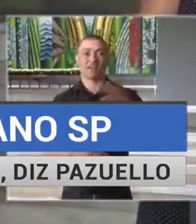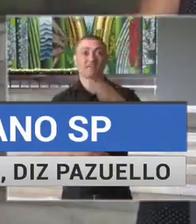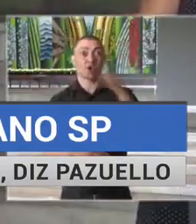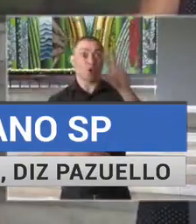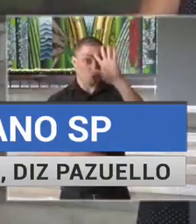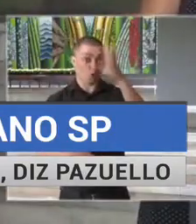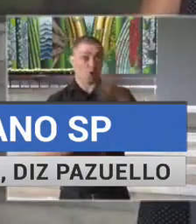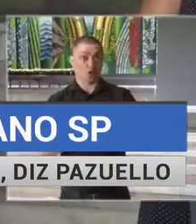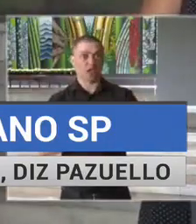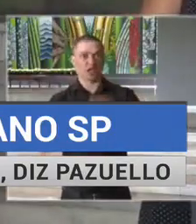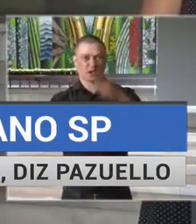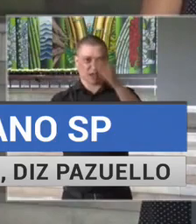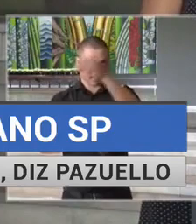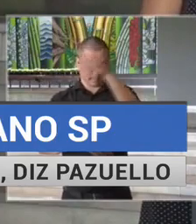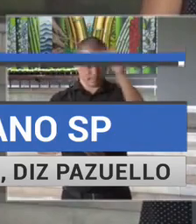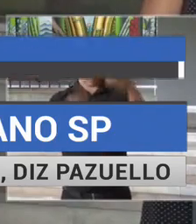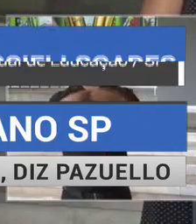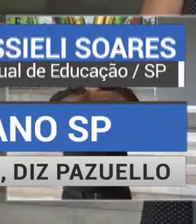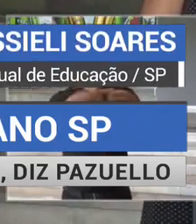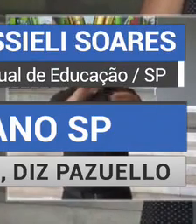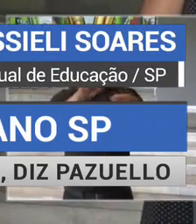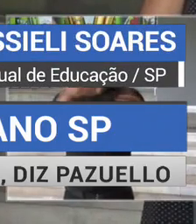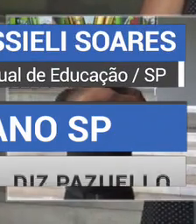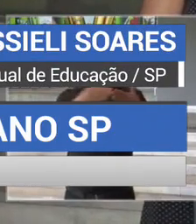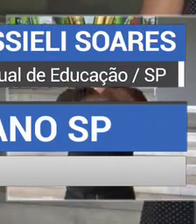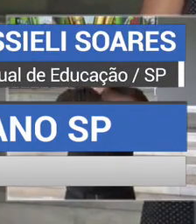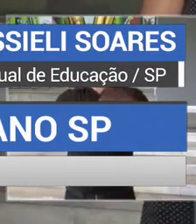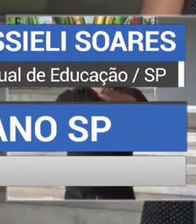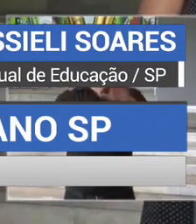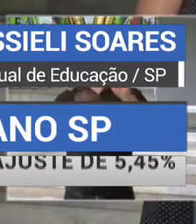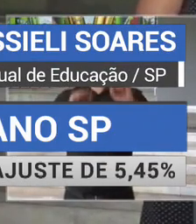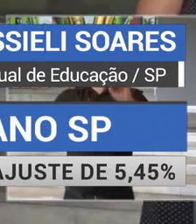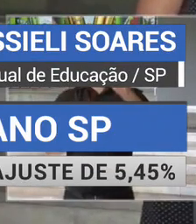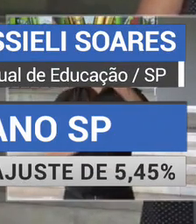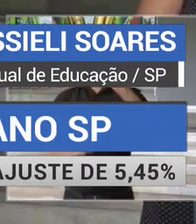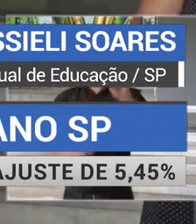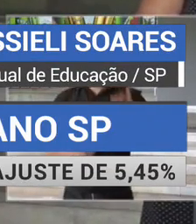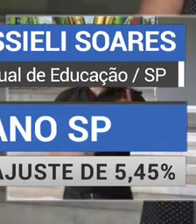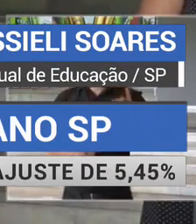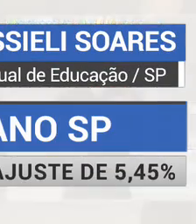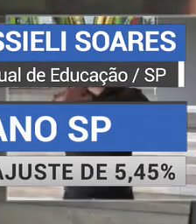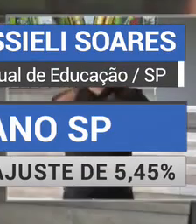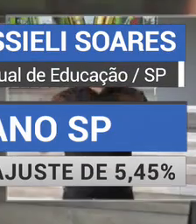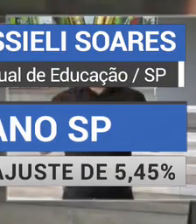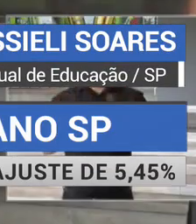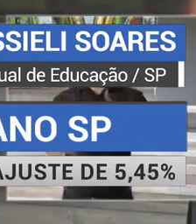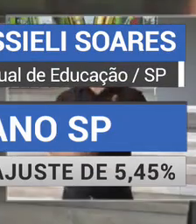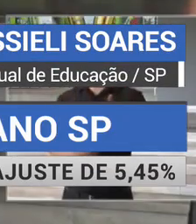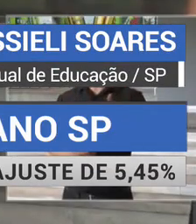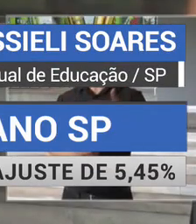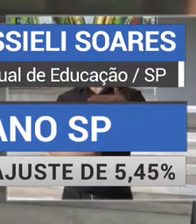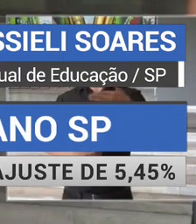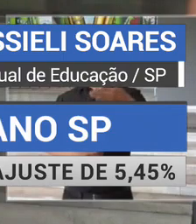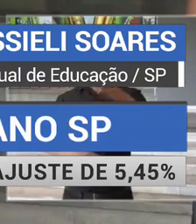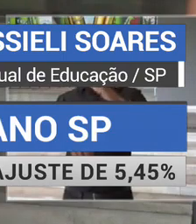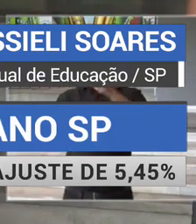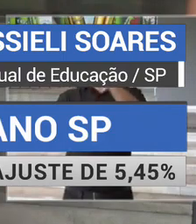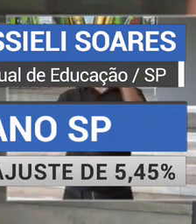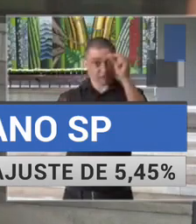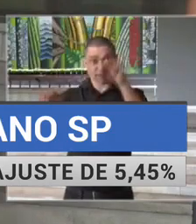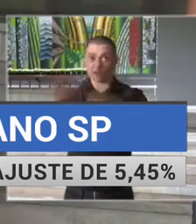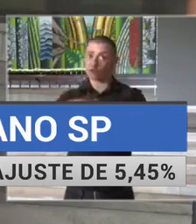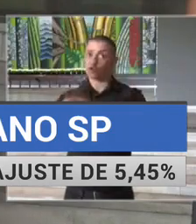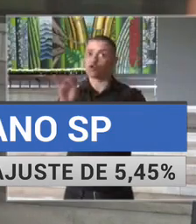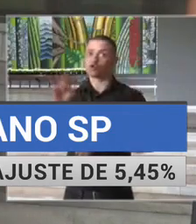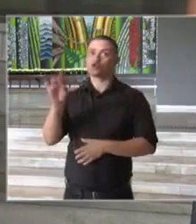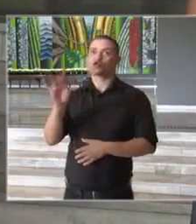que os municípios podem ser mais restritivos desde que obviamente justificados mas o silêncio do prefeito não